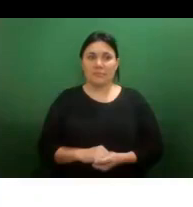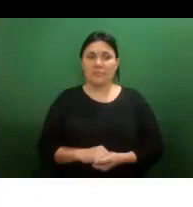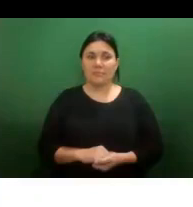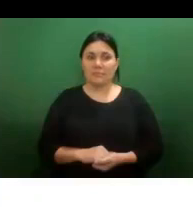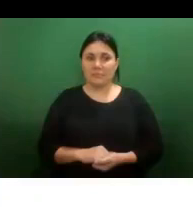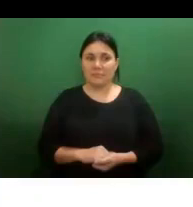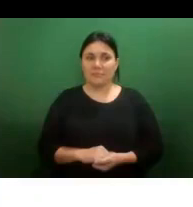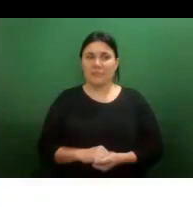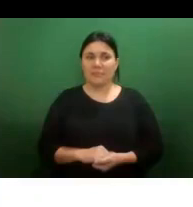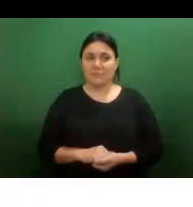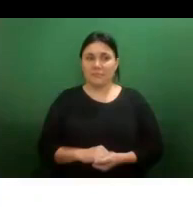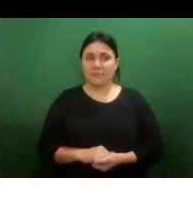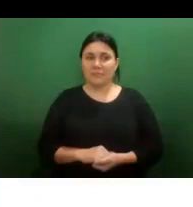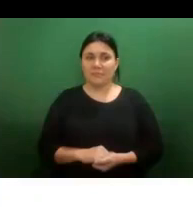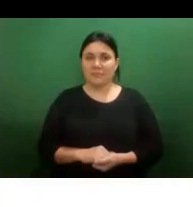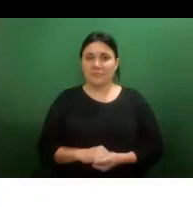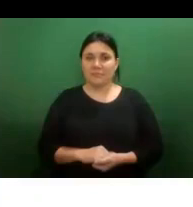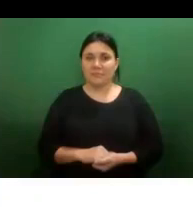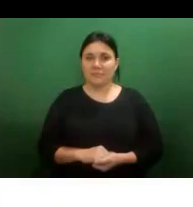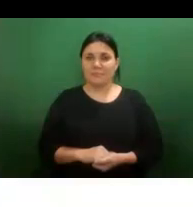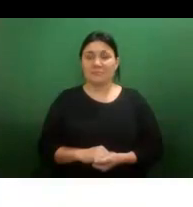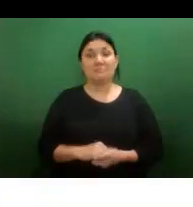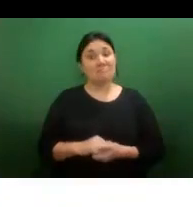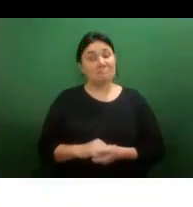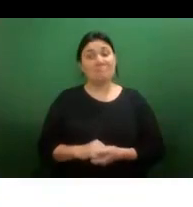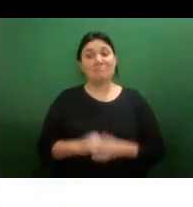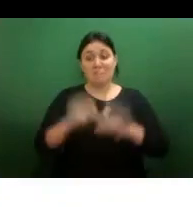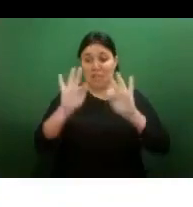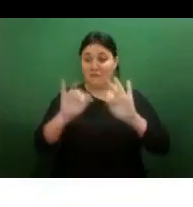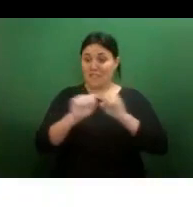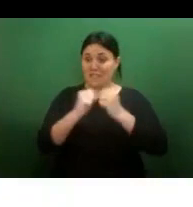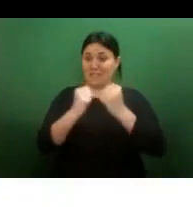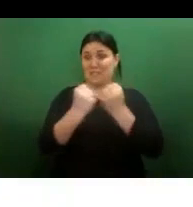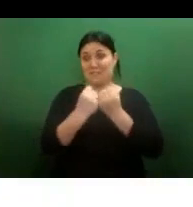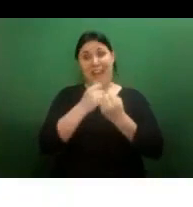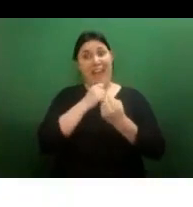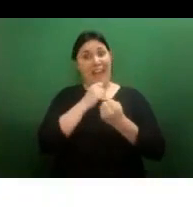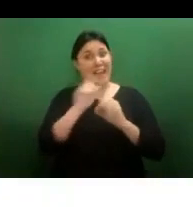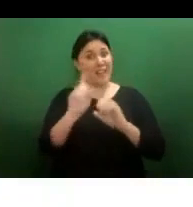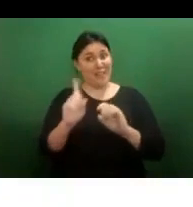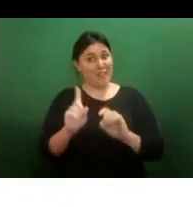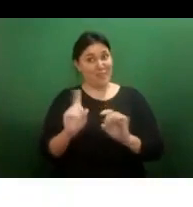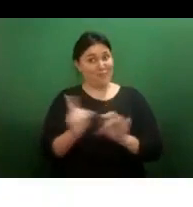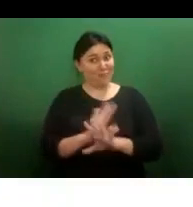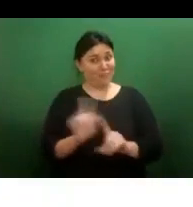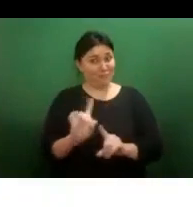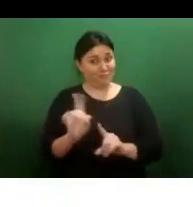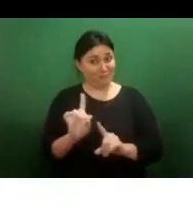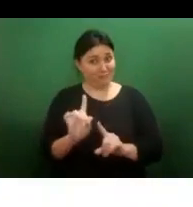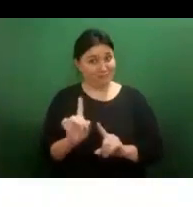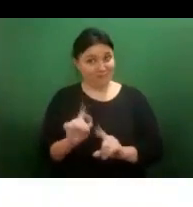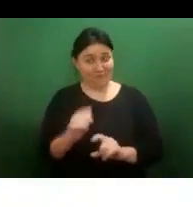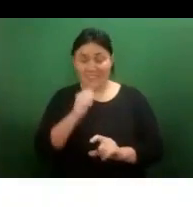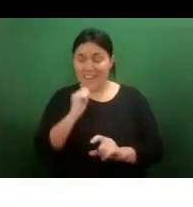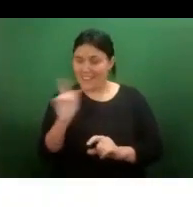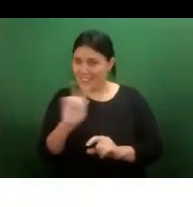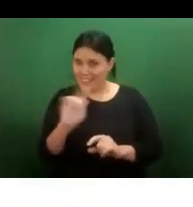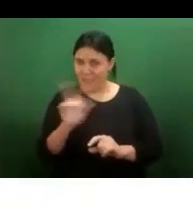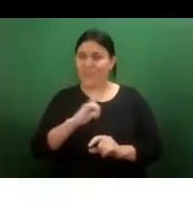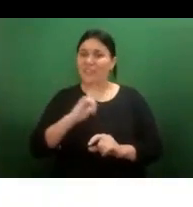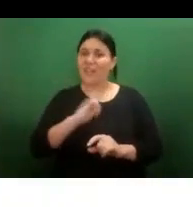Maravilha, né? Que final de seminário. Mas ainda não terminou, né, Deda? Ainda não, ainda seguimos